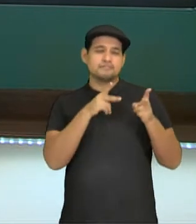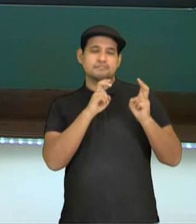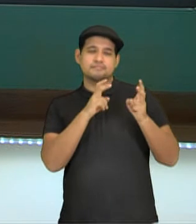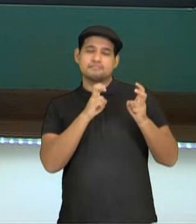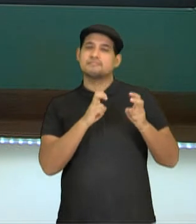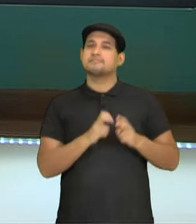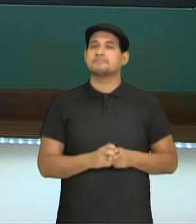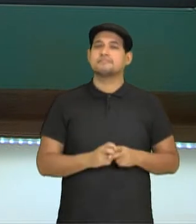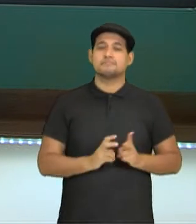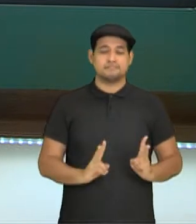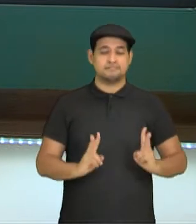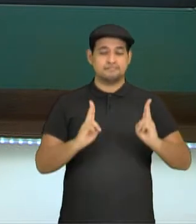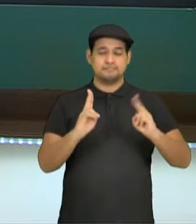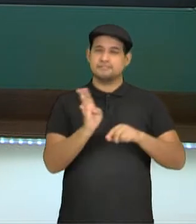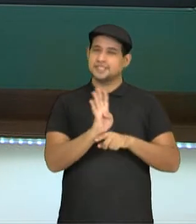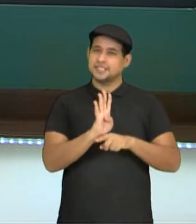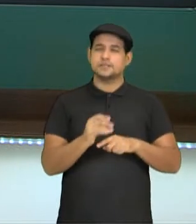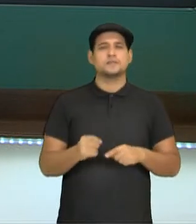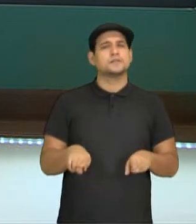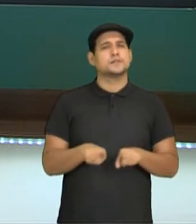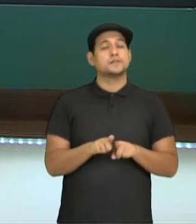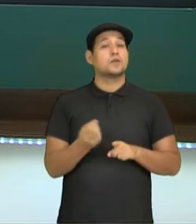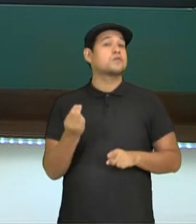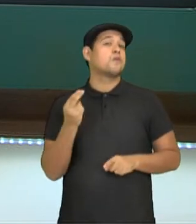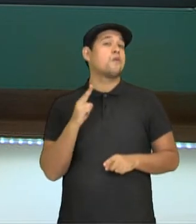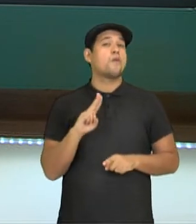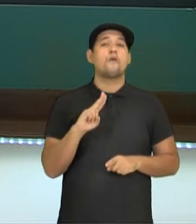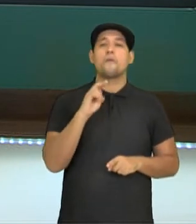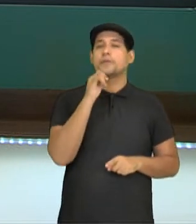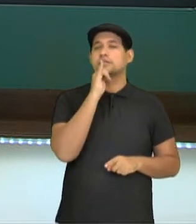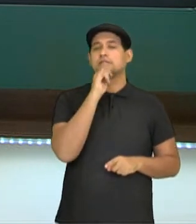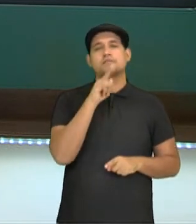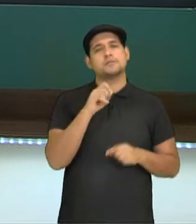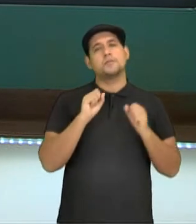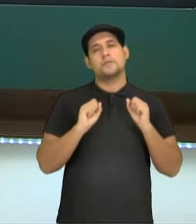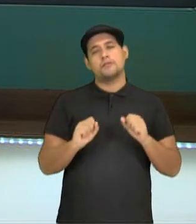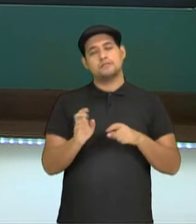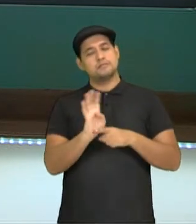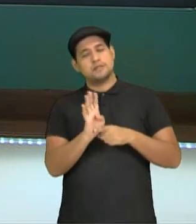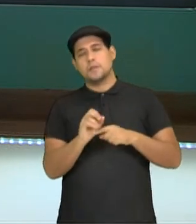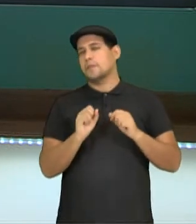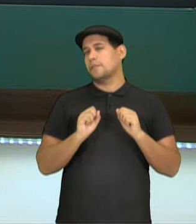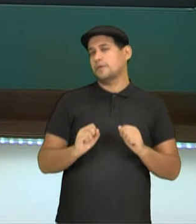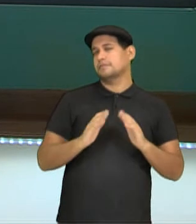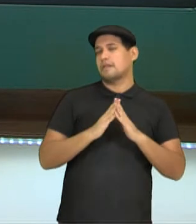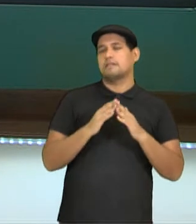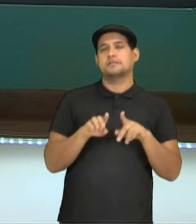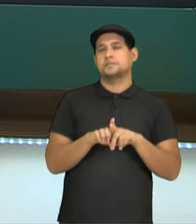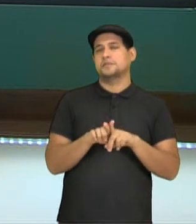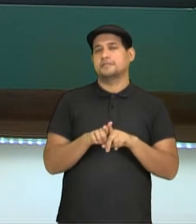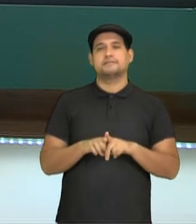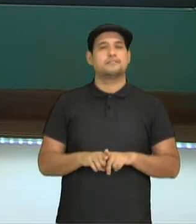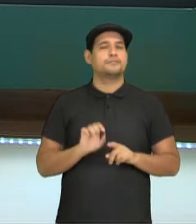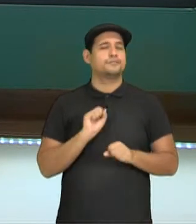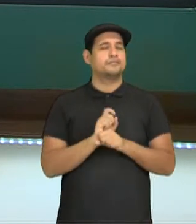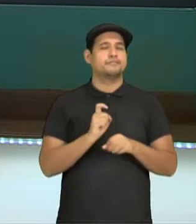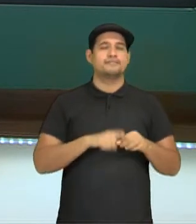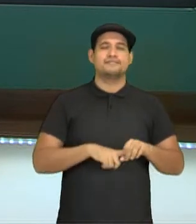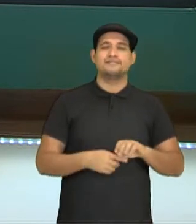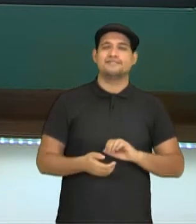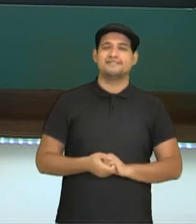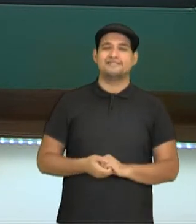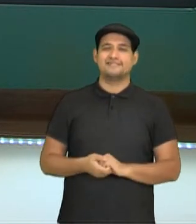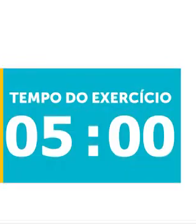uma série, ou um filme, ou quando você, né, pode ser no cinema, pode ser em casa, tá bom? E eu já volto.